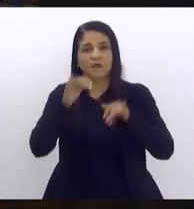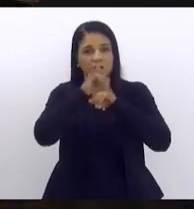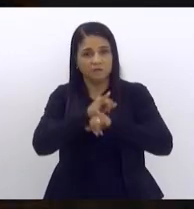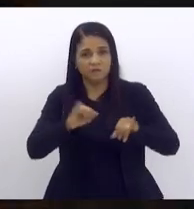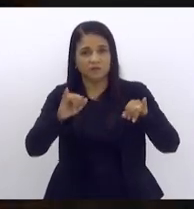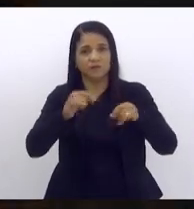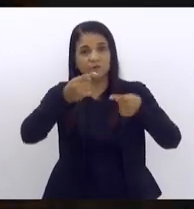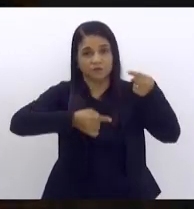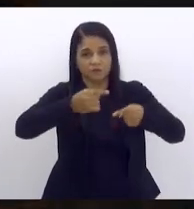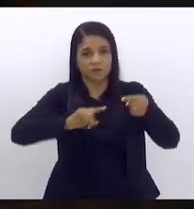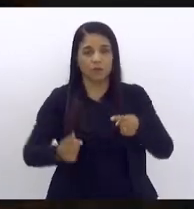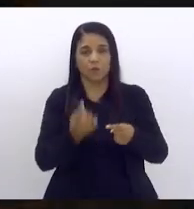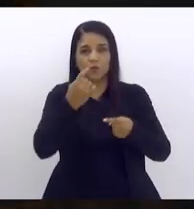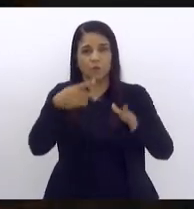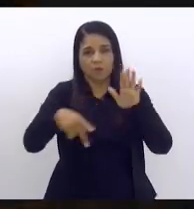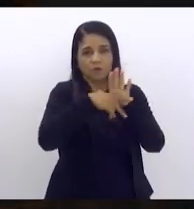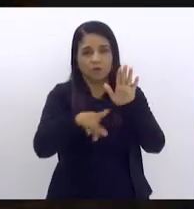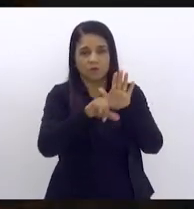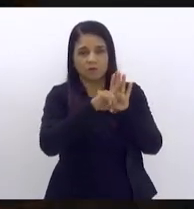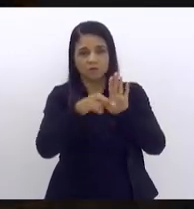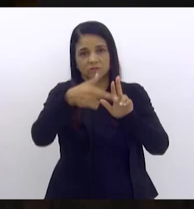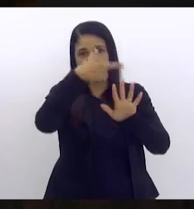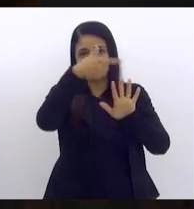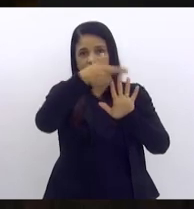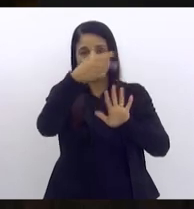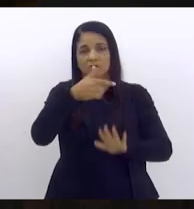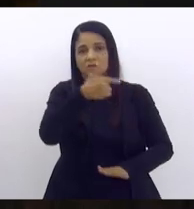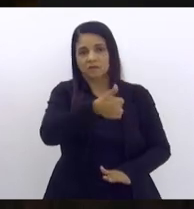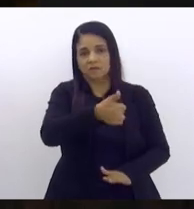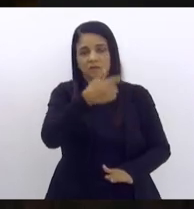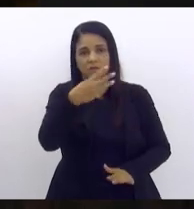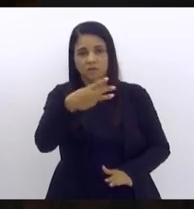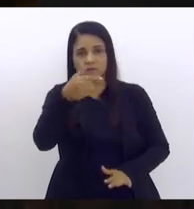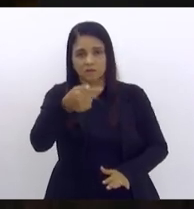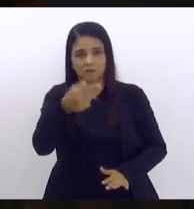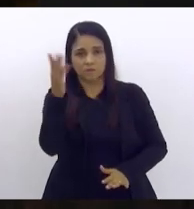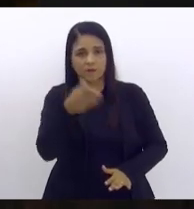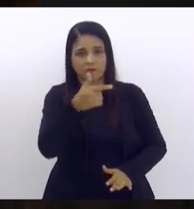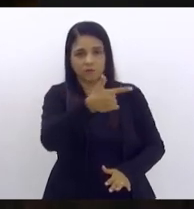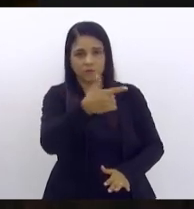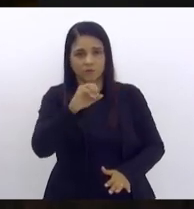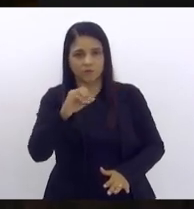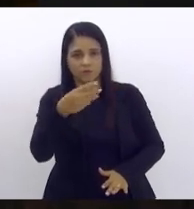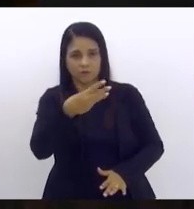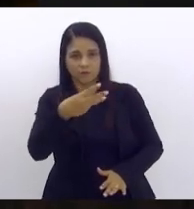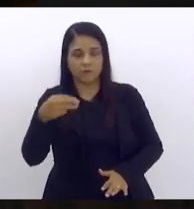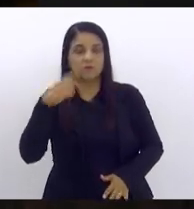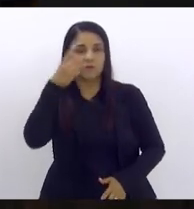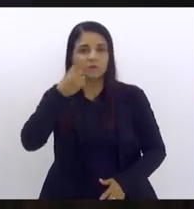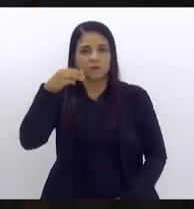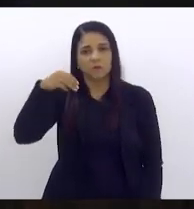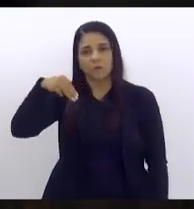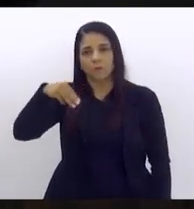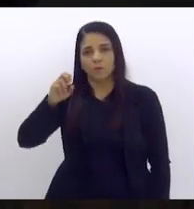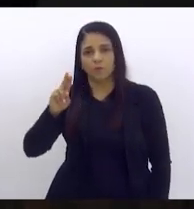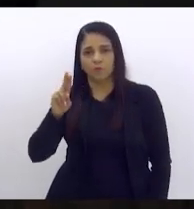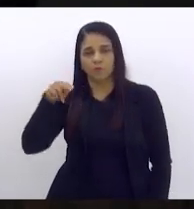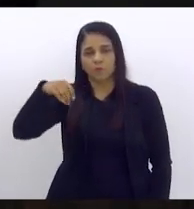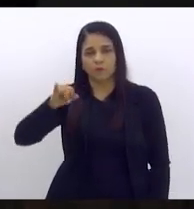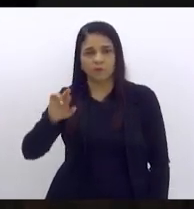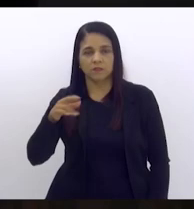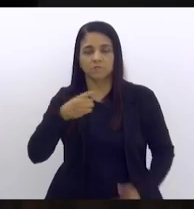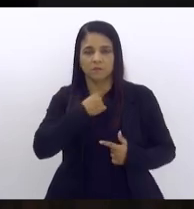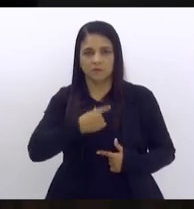Anuncio, em discussão única, projeto de resolução número 137/2023, de autoria do deputado Munir Neto, que concede a